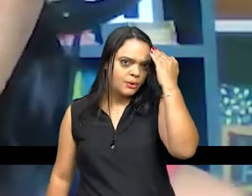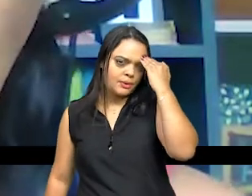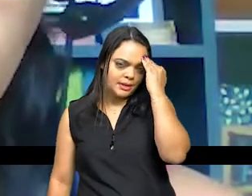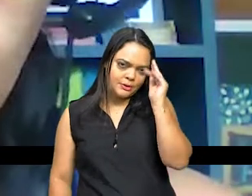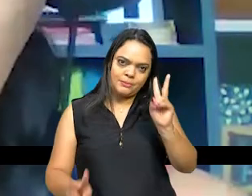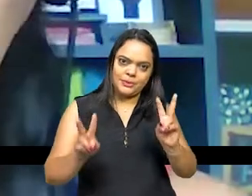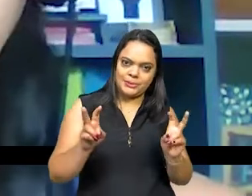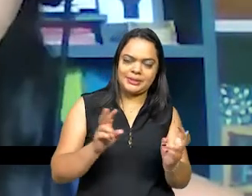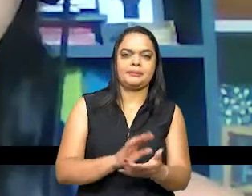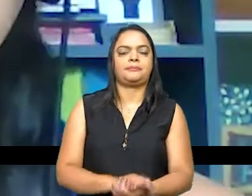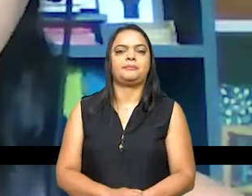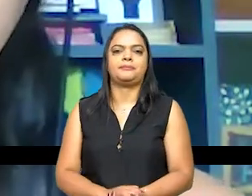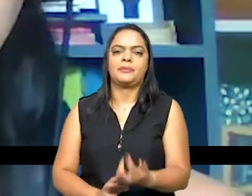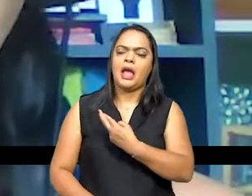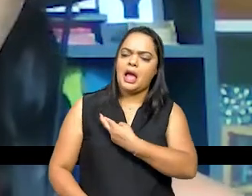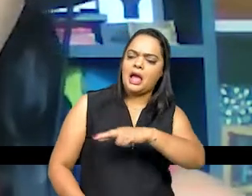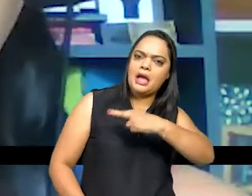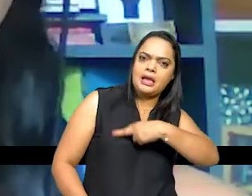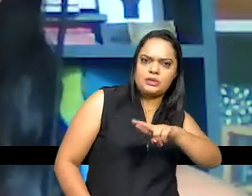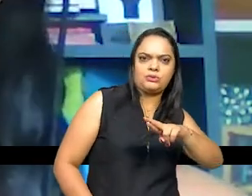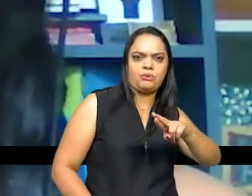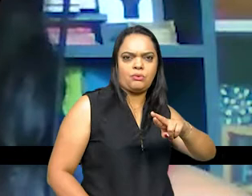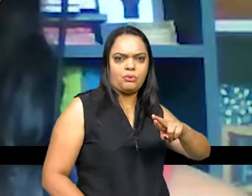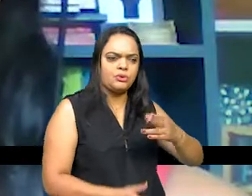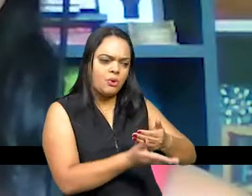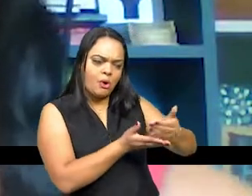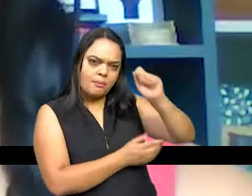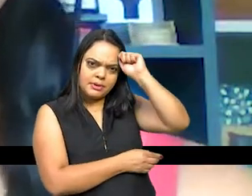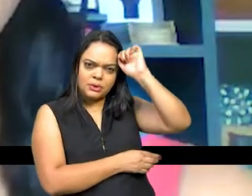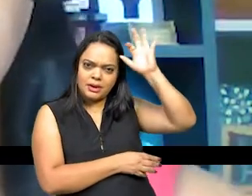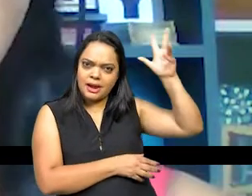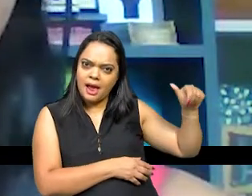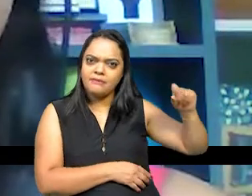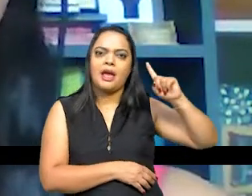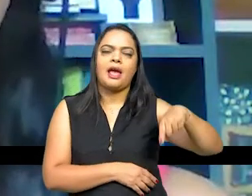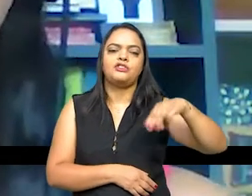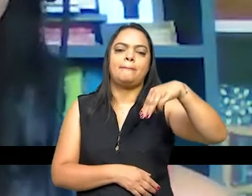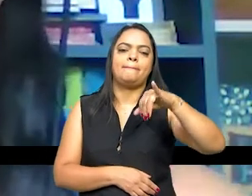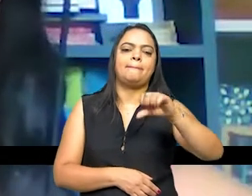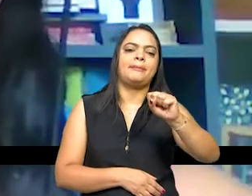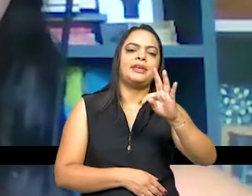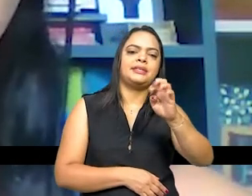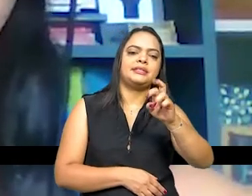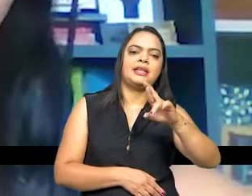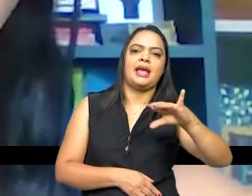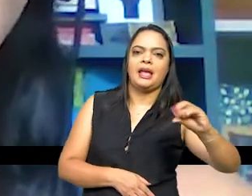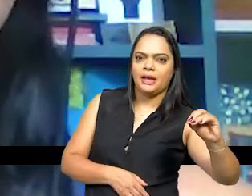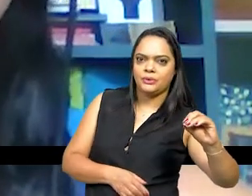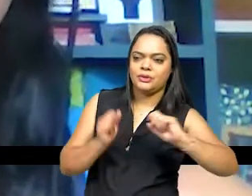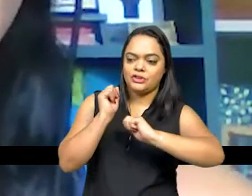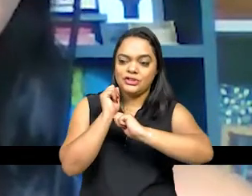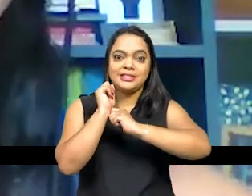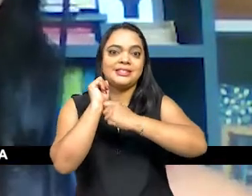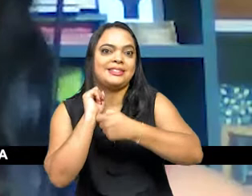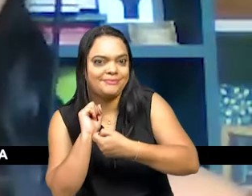tema, que é: as religiões de matriz africana são religiões de mistérios, como a gente diz, é uma religião de mistério e de segredos,